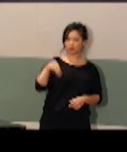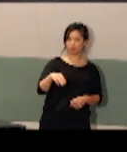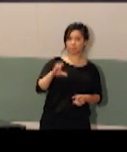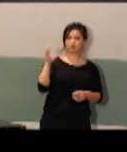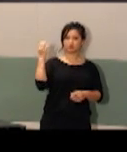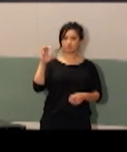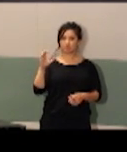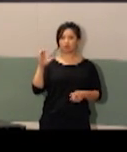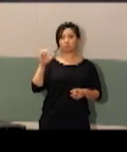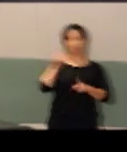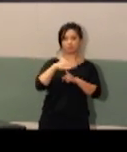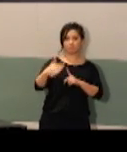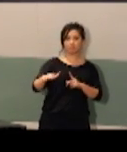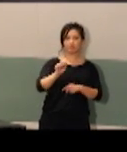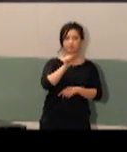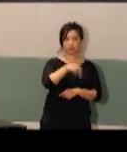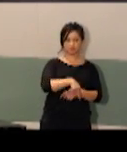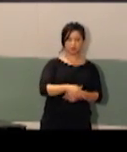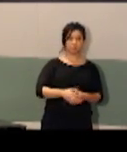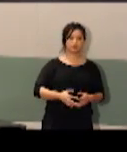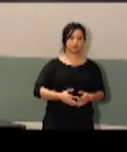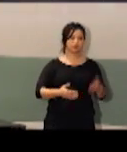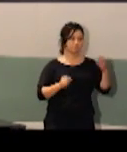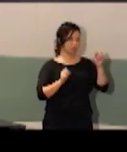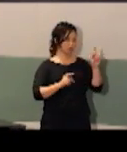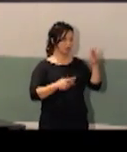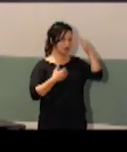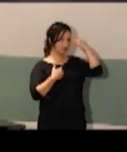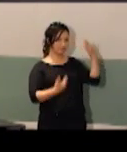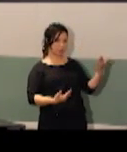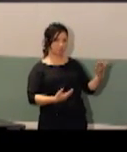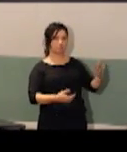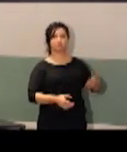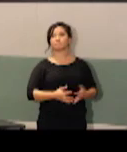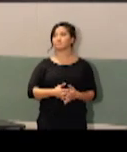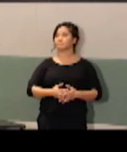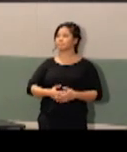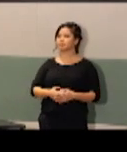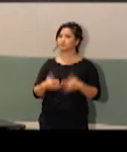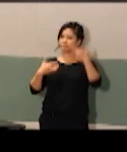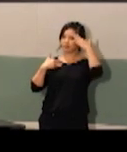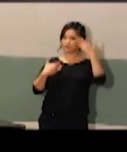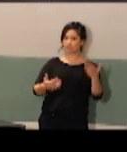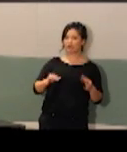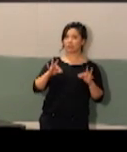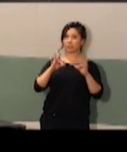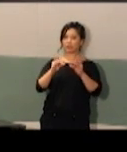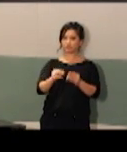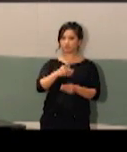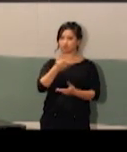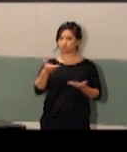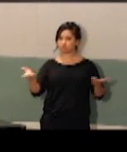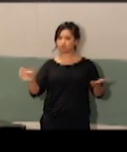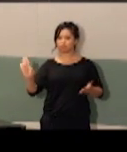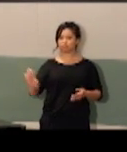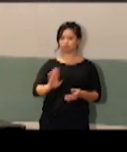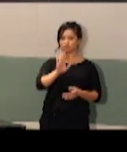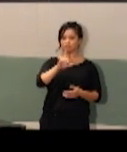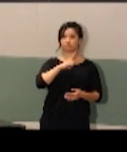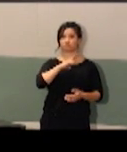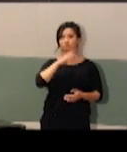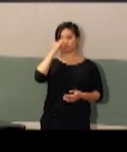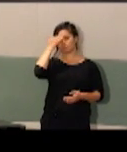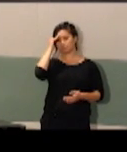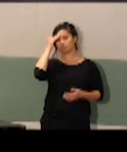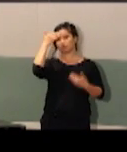Samambaia e Asa Norte. Ok, muito obrigada. Muito obrigada a todos os candidatos pela compreensão. Obrigada, senhoras e